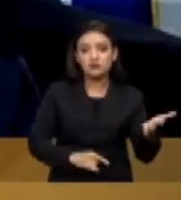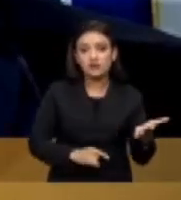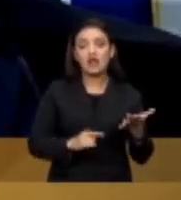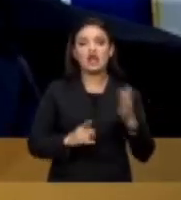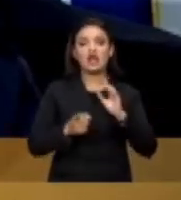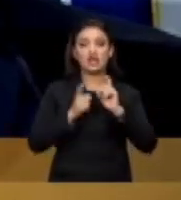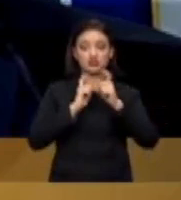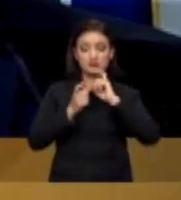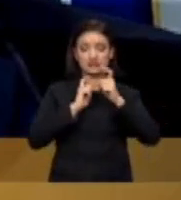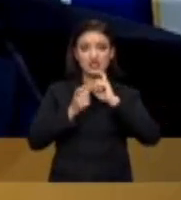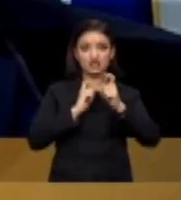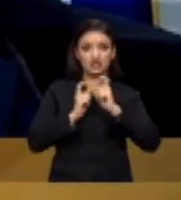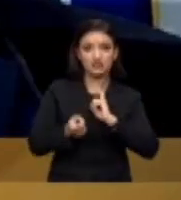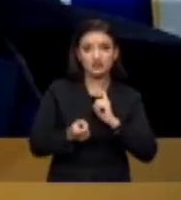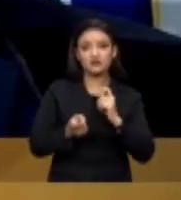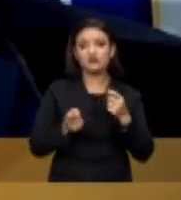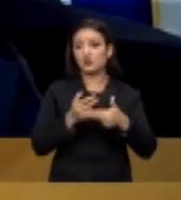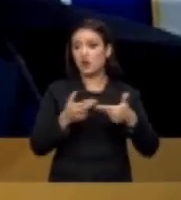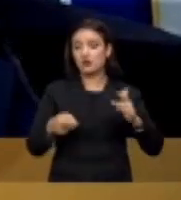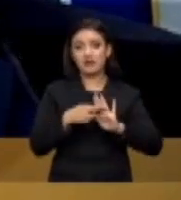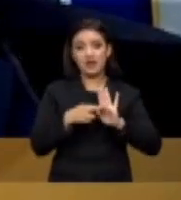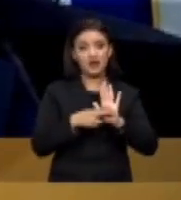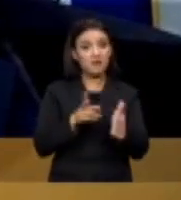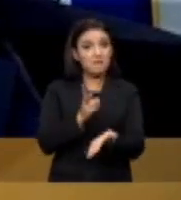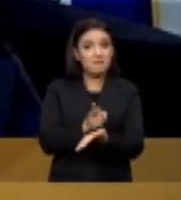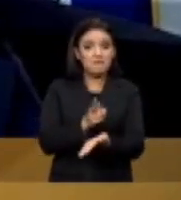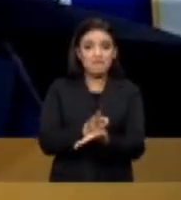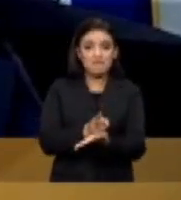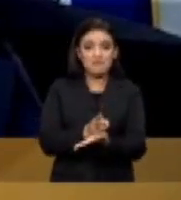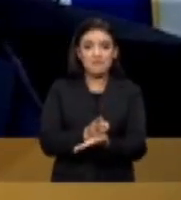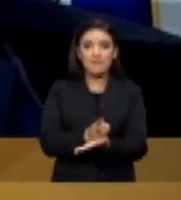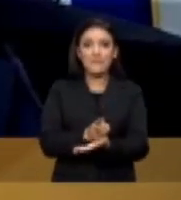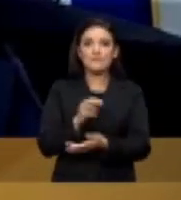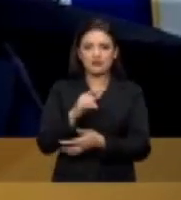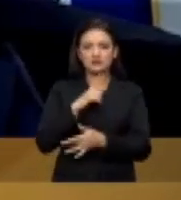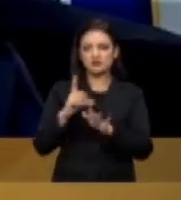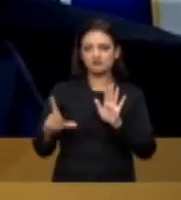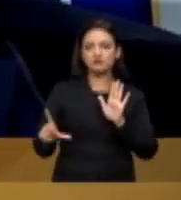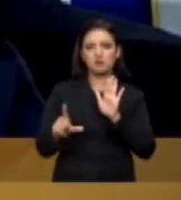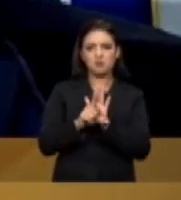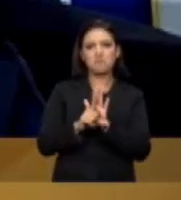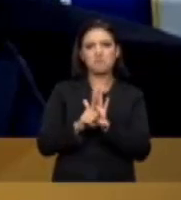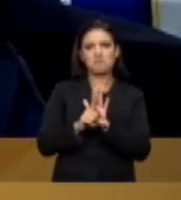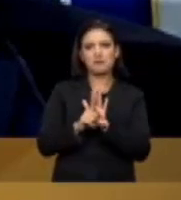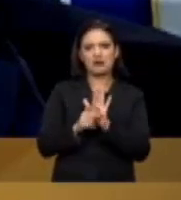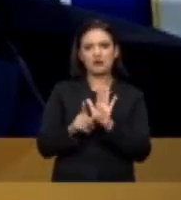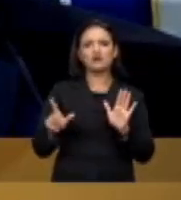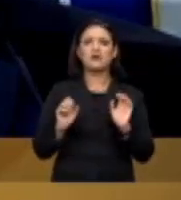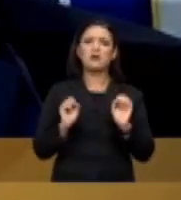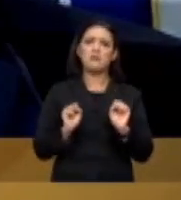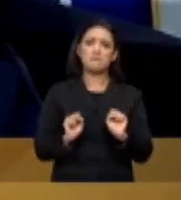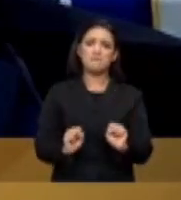administrativos, normativos, ainda que decorrentes de uma lei ordinária, podem ter